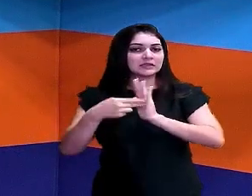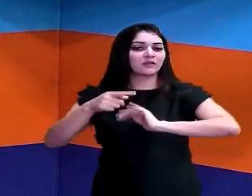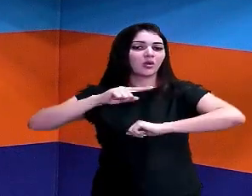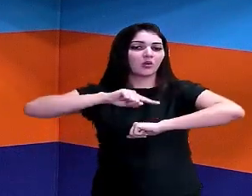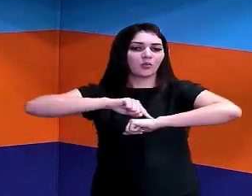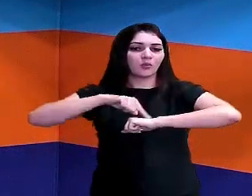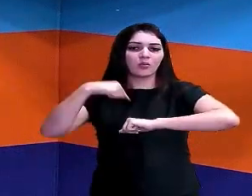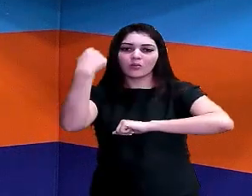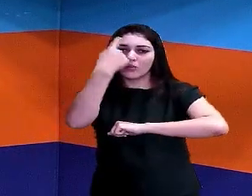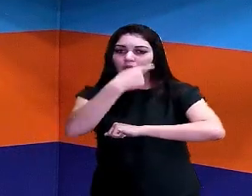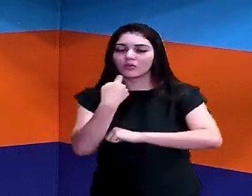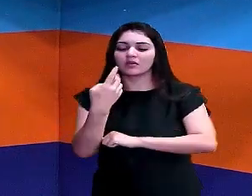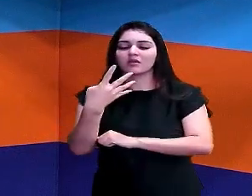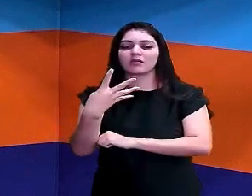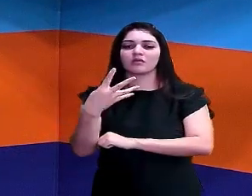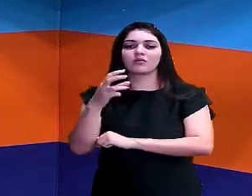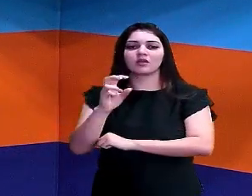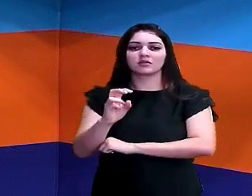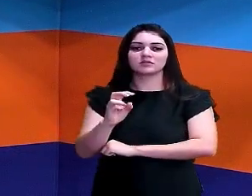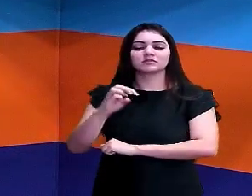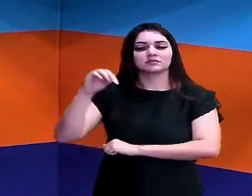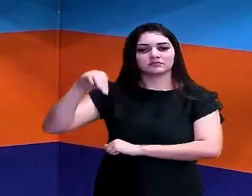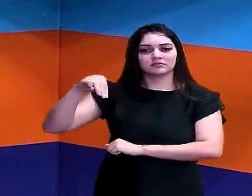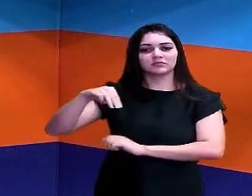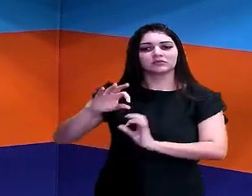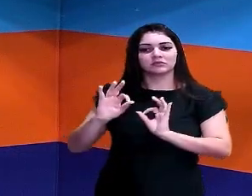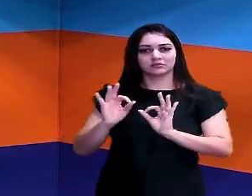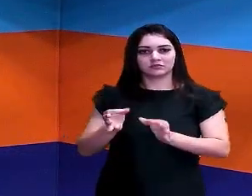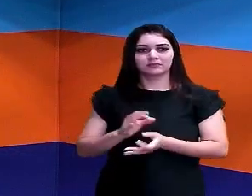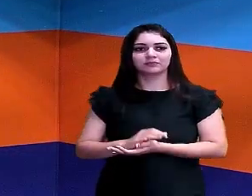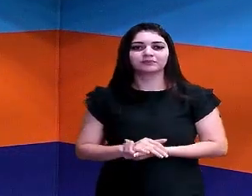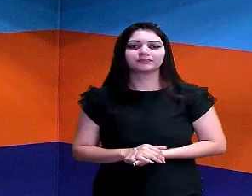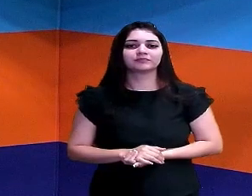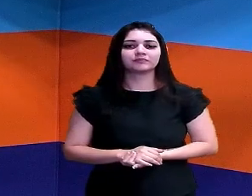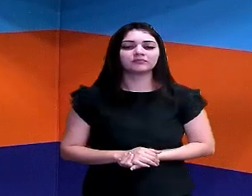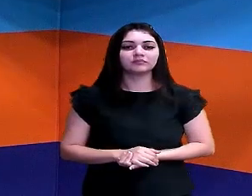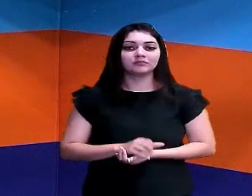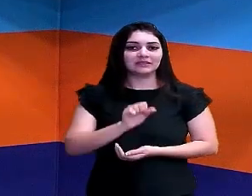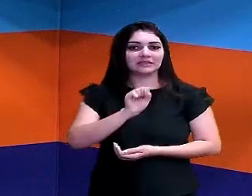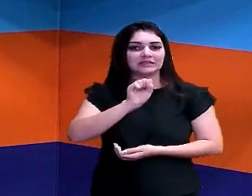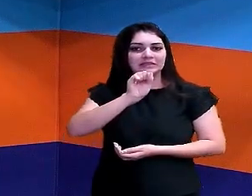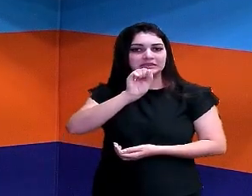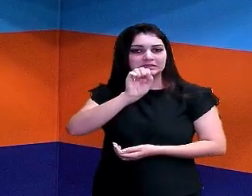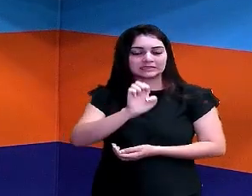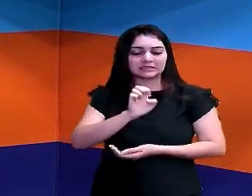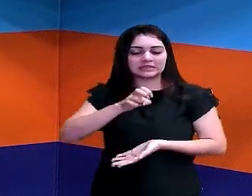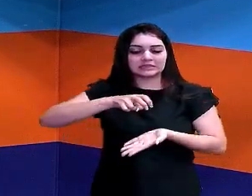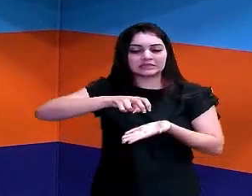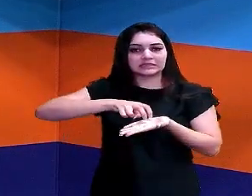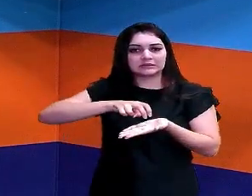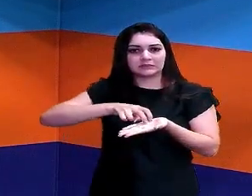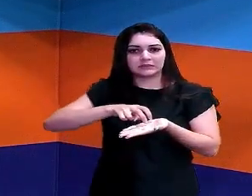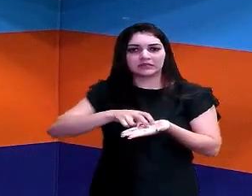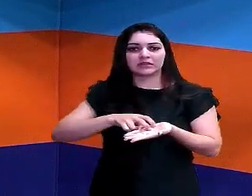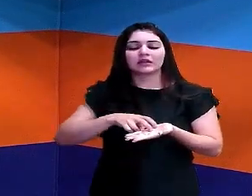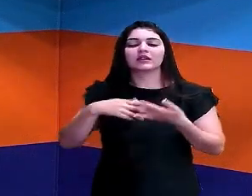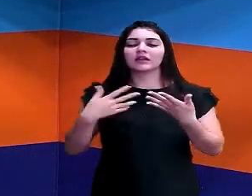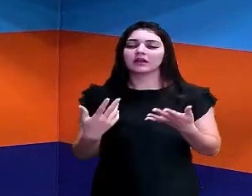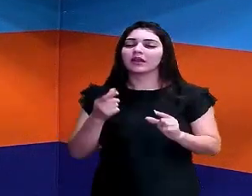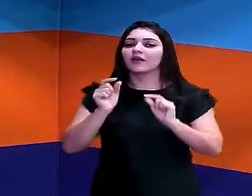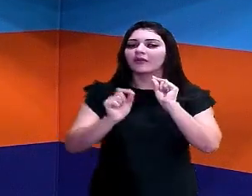e 45 minutos. Isso aqui é a abreviação de minutos, tá certo, gente? Se fosse de manhã,